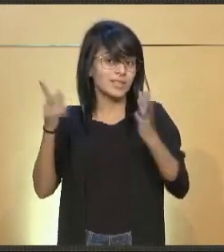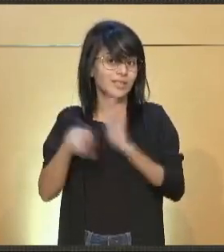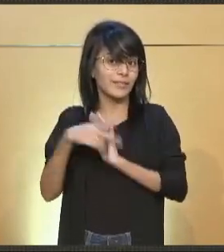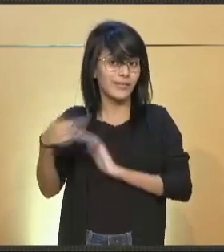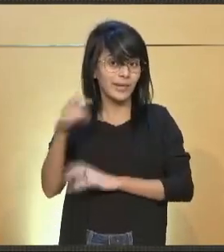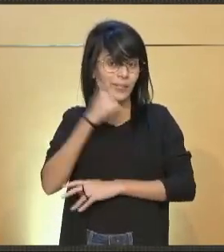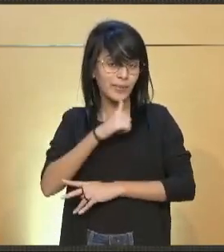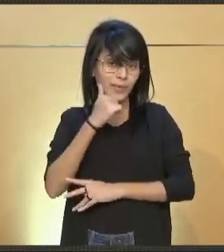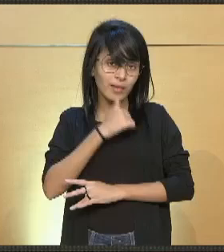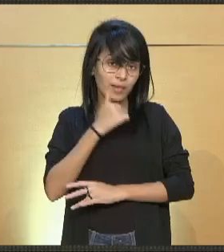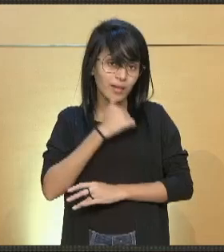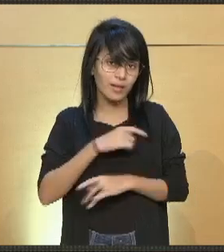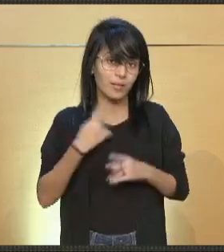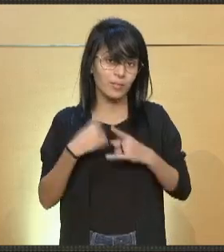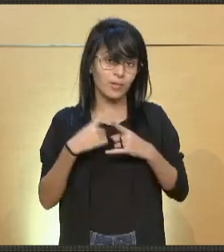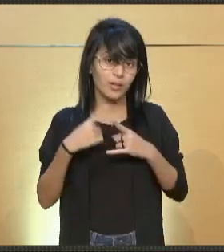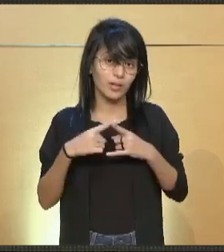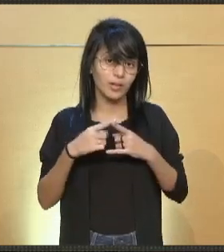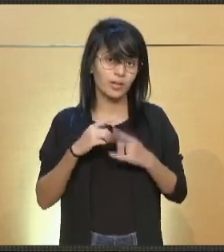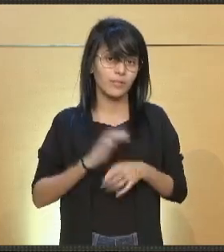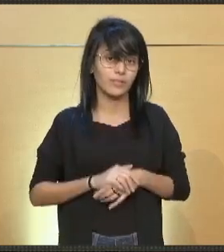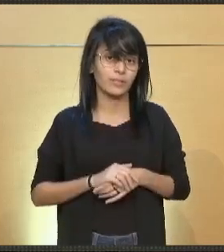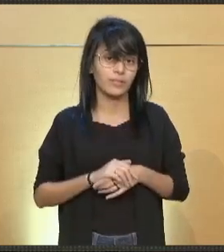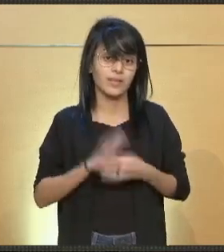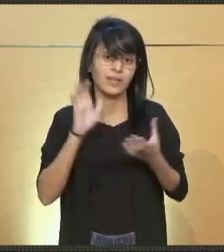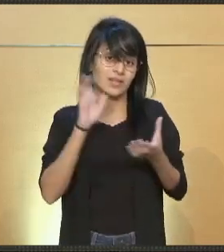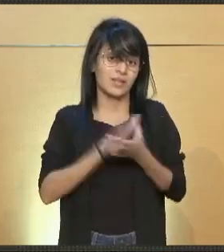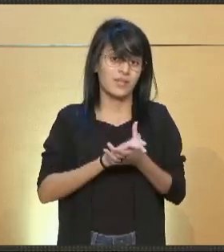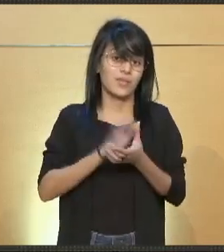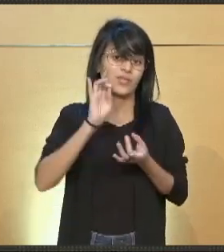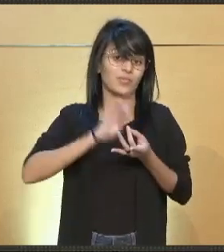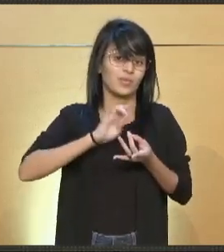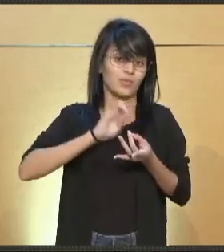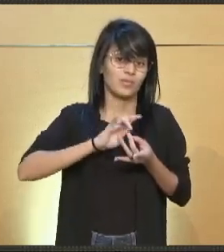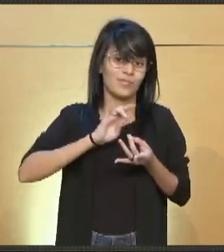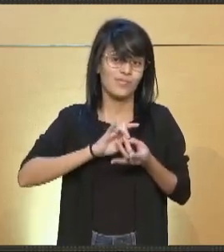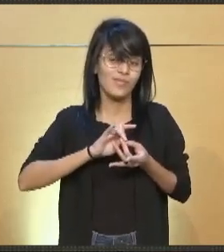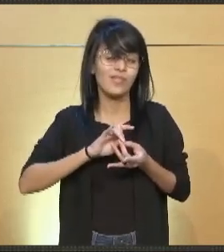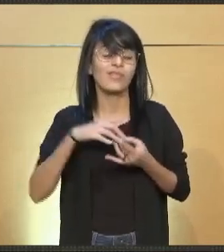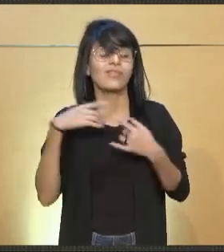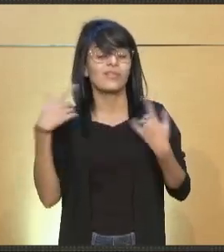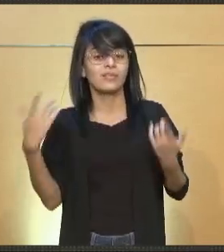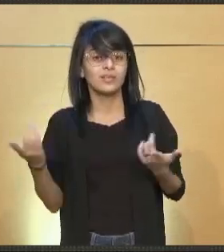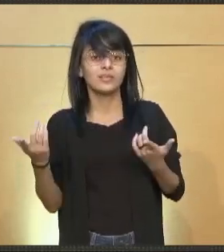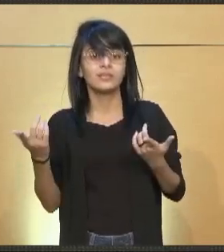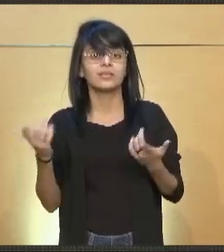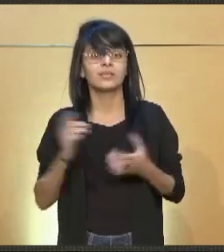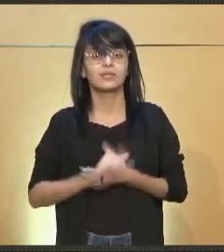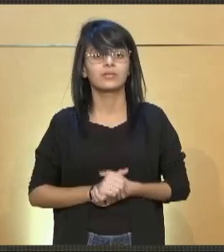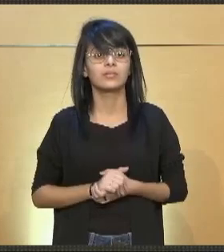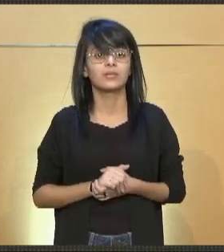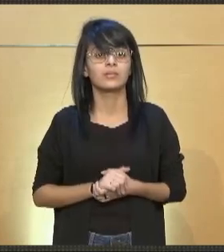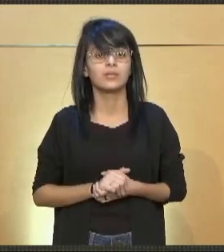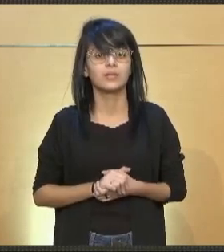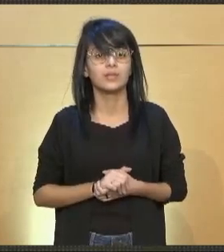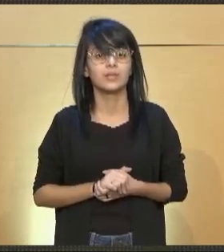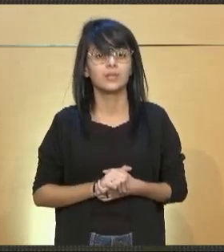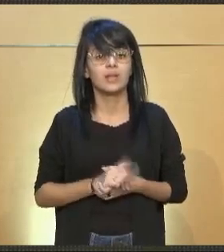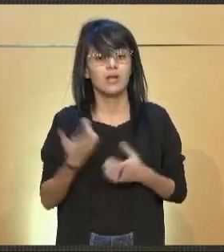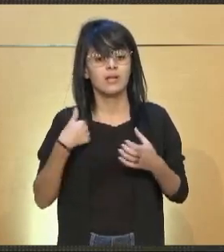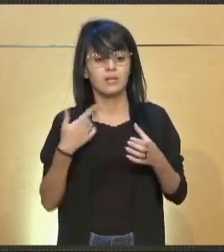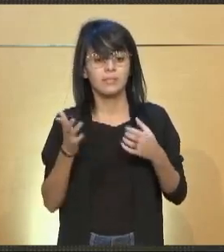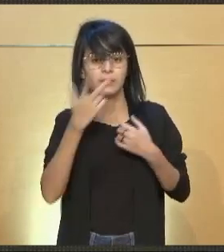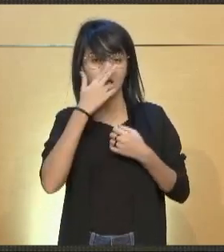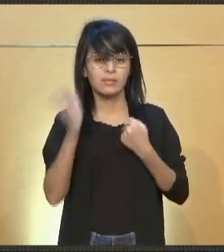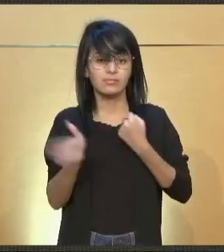teologia joanina, o casamento tem um aspecto espiritual. Então, o autor ele se reserva na omissão de uma personagem para